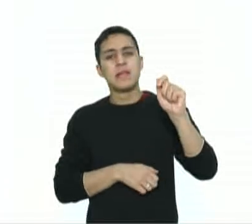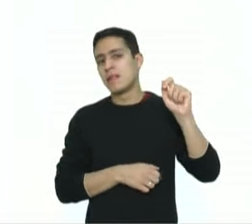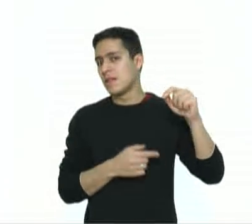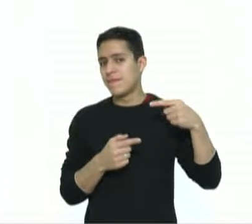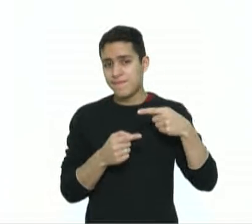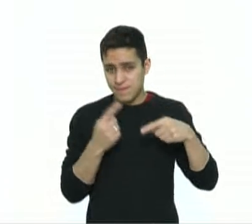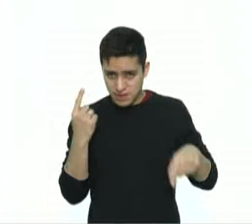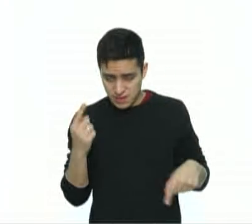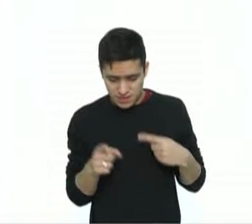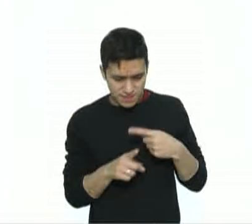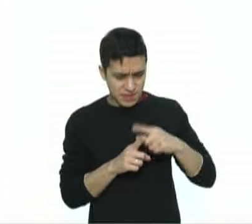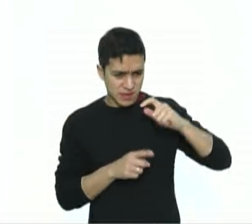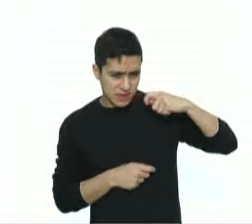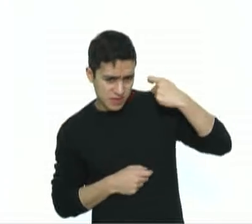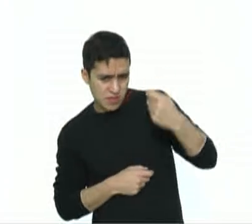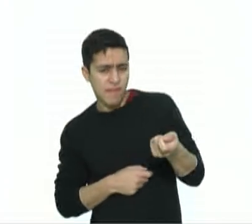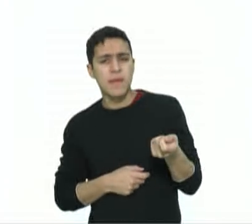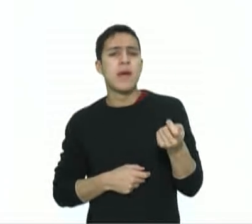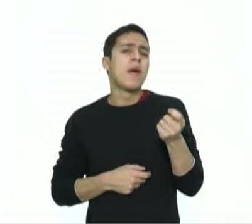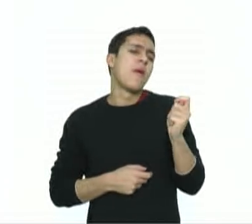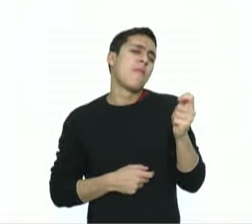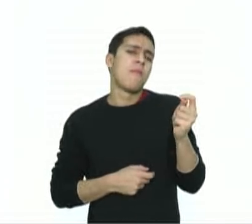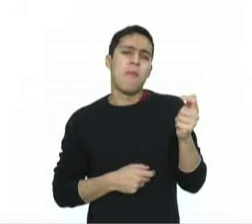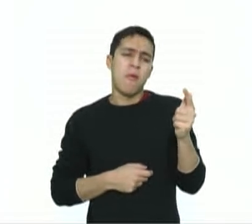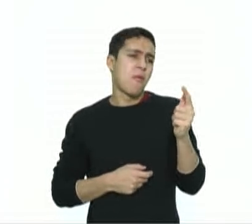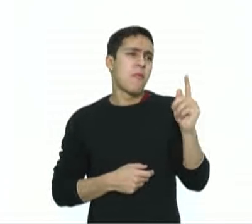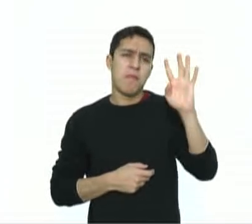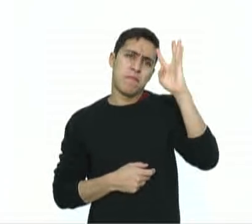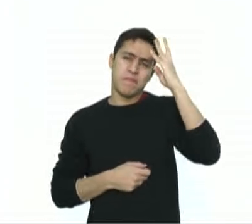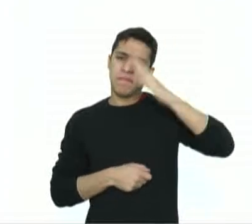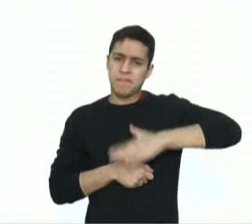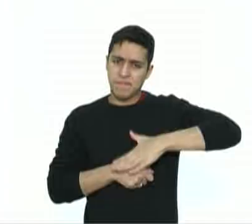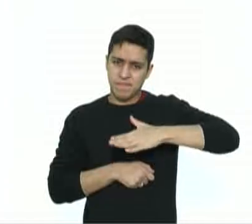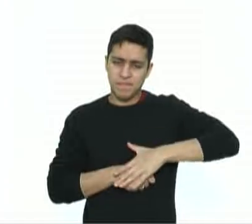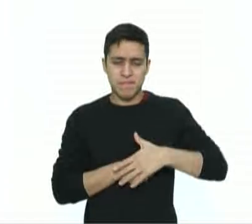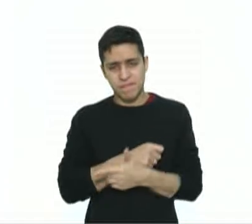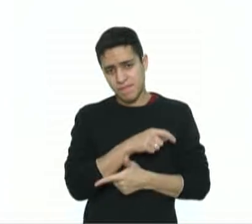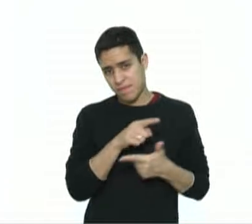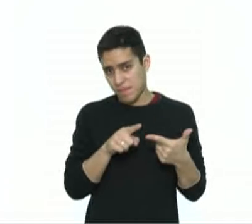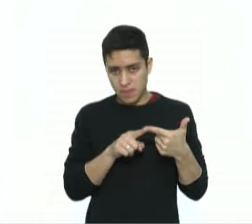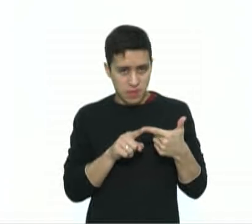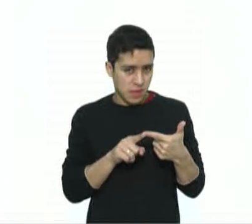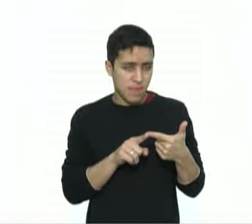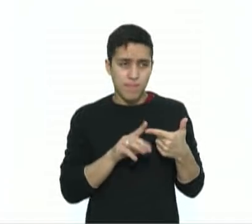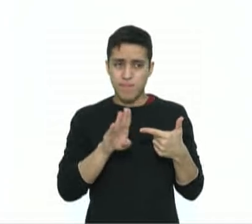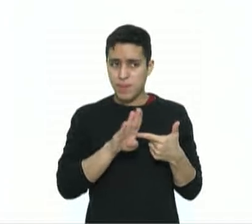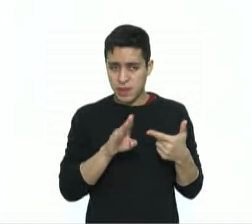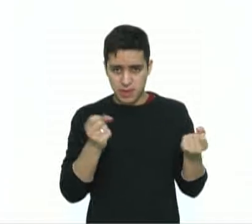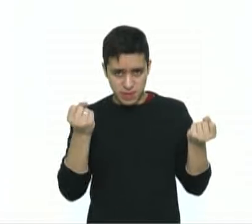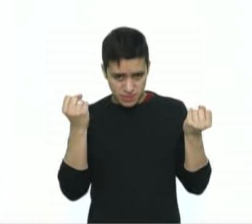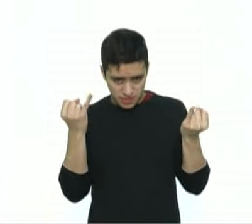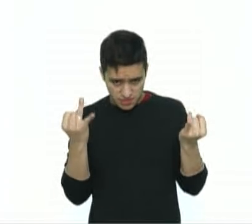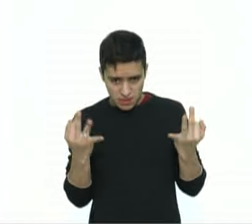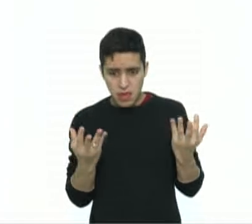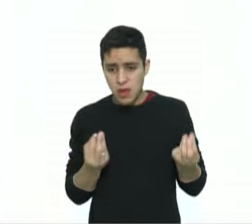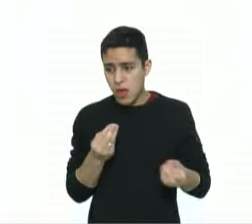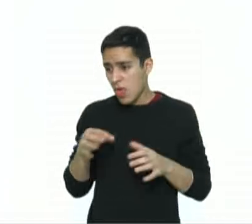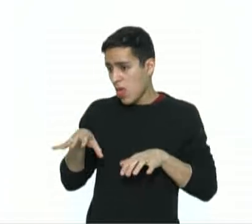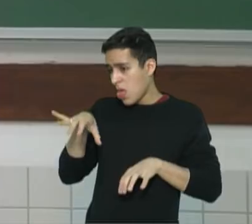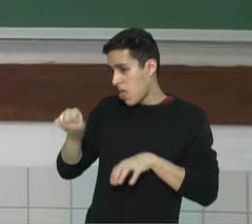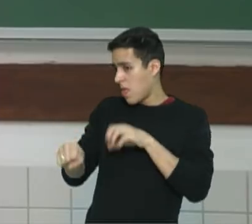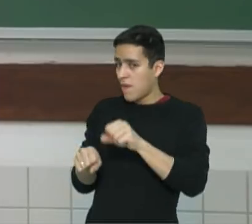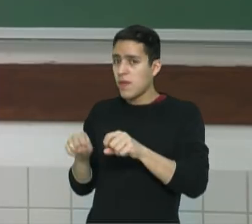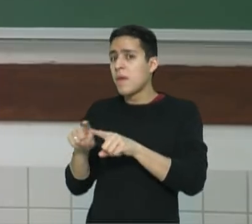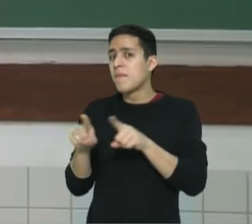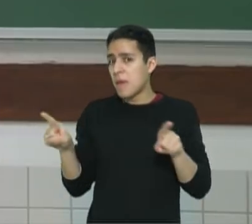correta porque fala sobre pouco poder de decisão. A letra B, ela fala sobre a invasão com o aval, significa